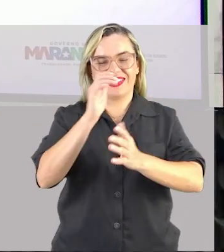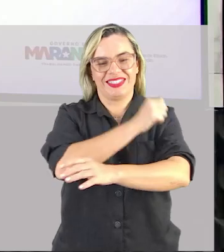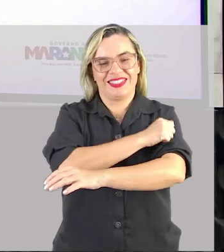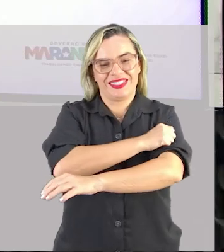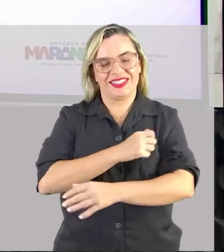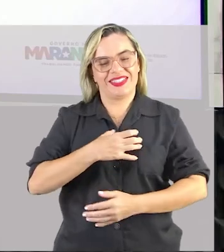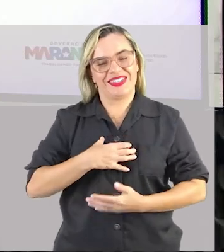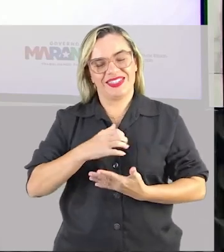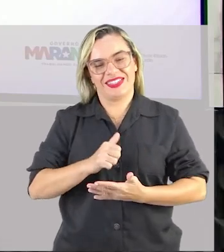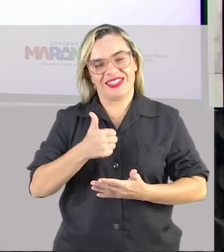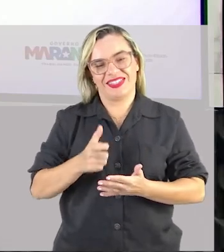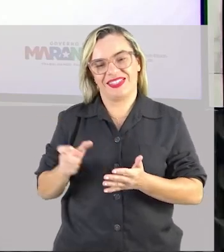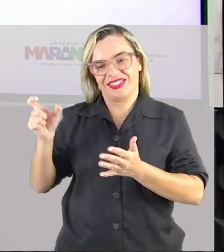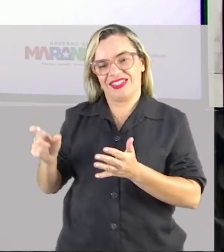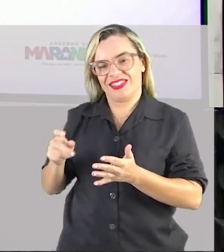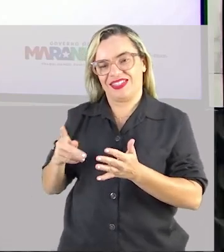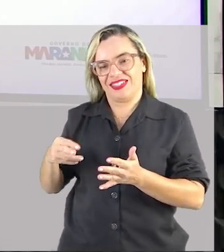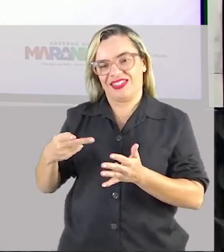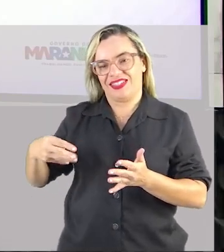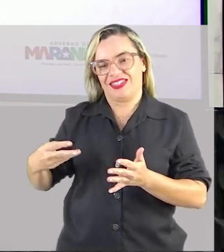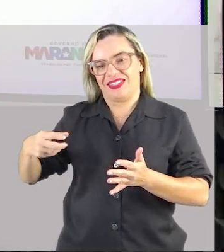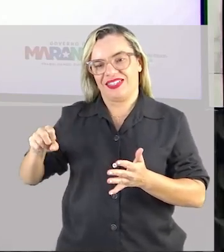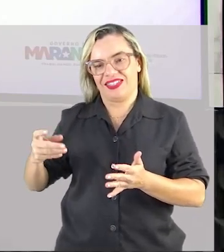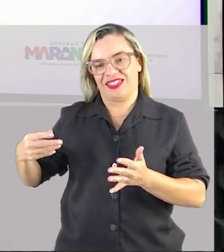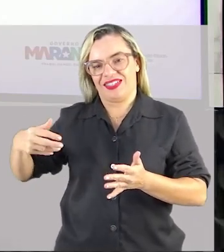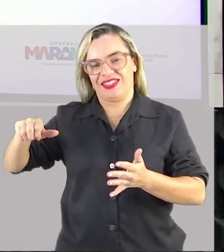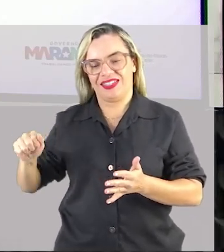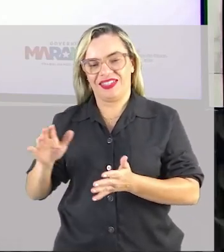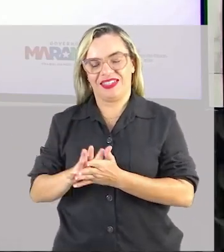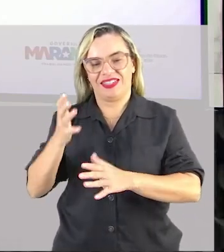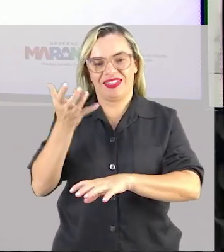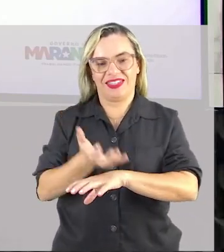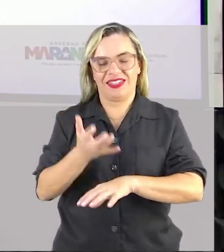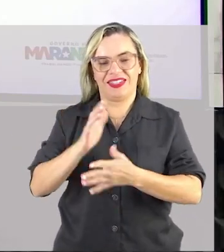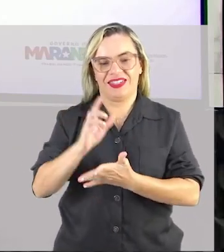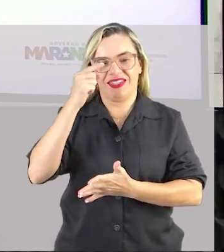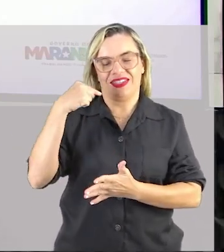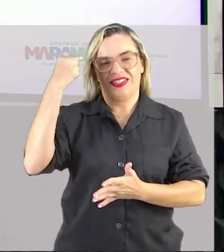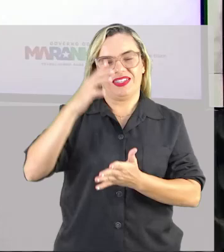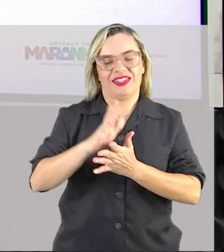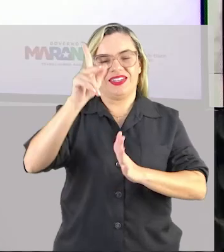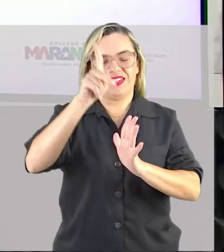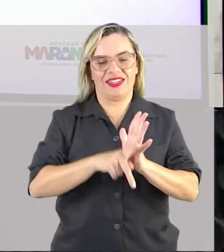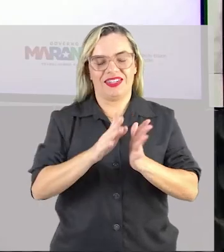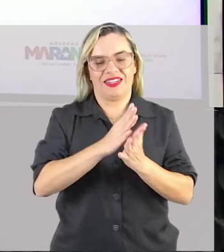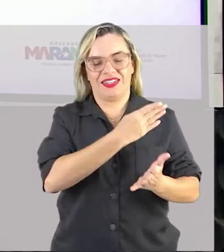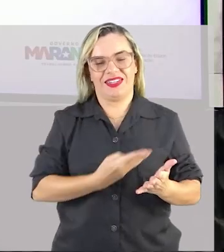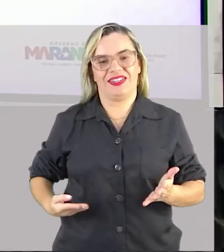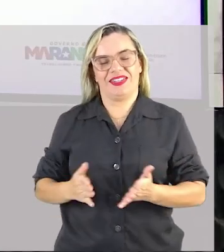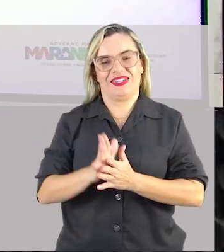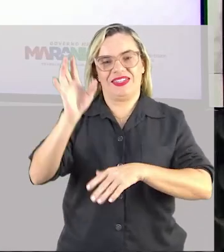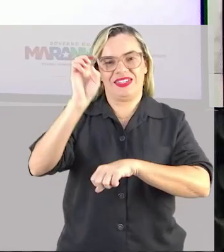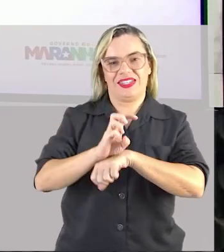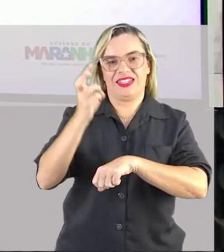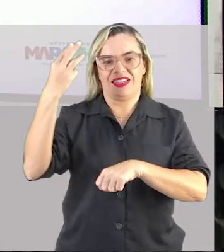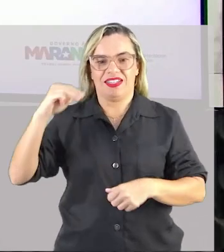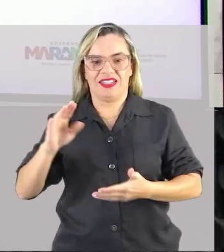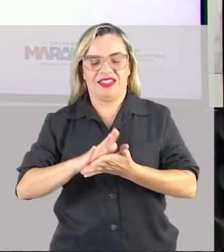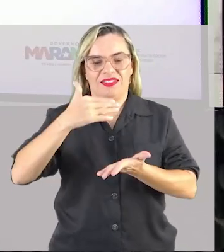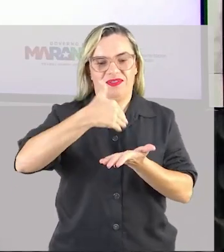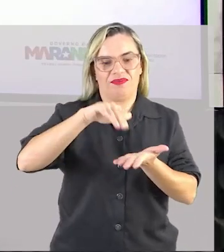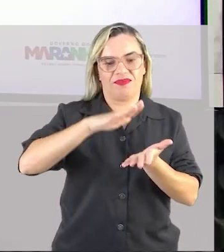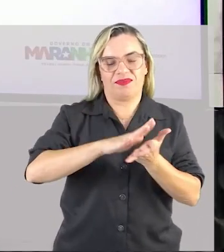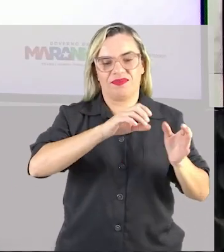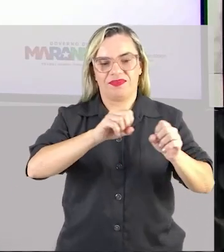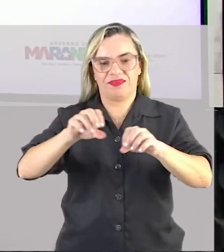gente, como estão? Tudo bem? Sou Nery Souza, tu profe de espanhol, e estamos aqui, mais uma vez, num projeto do Governo Estadual do Maranhão, através da